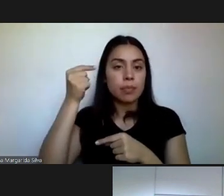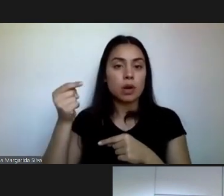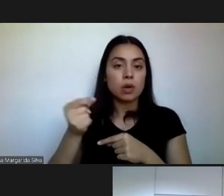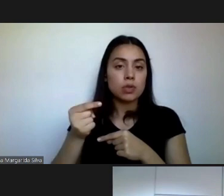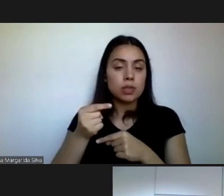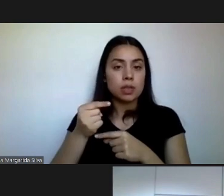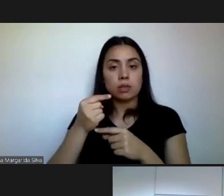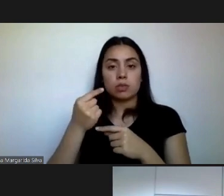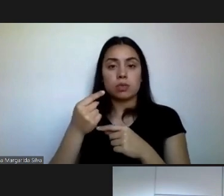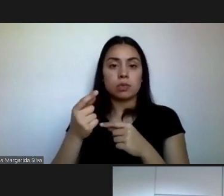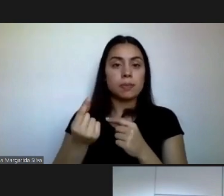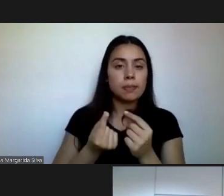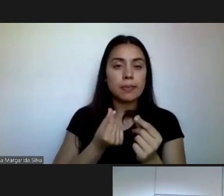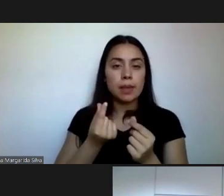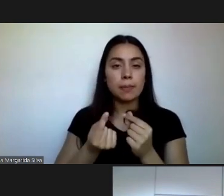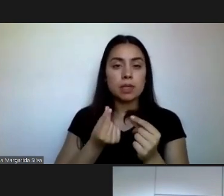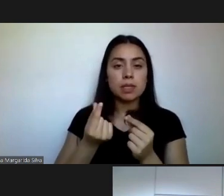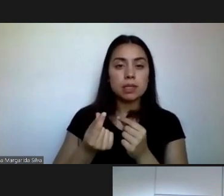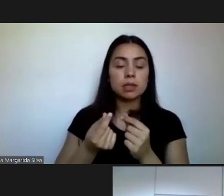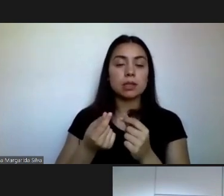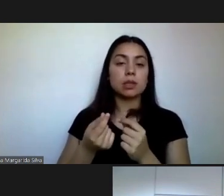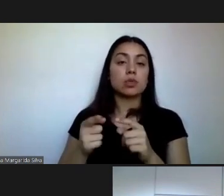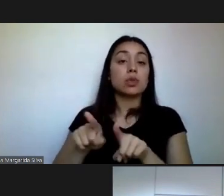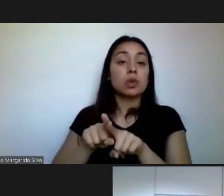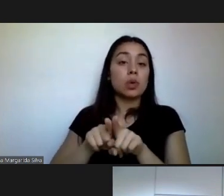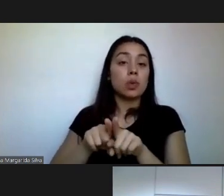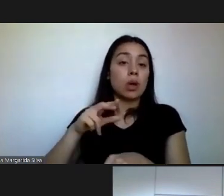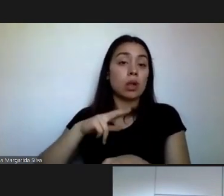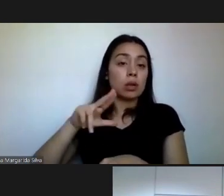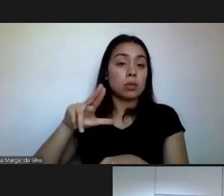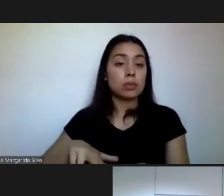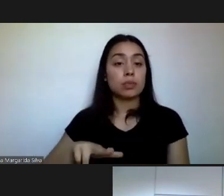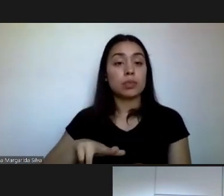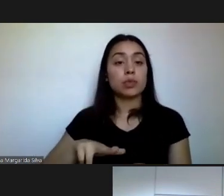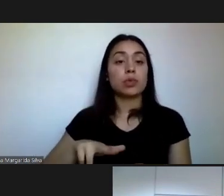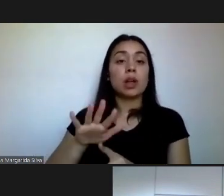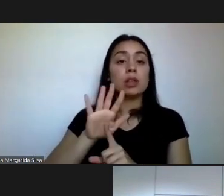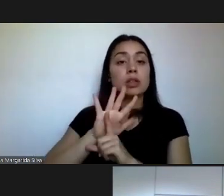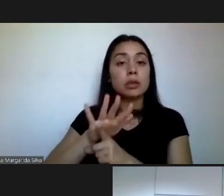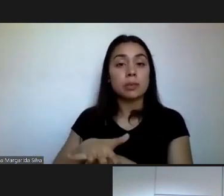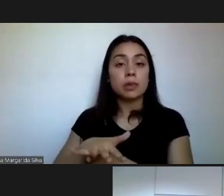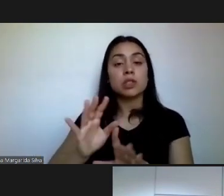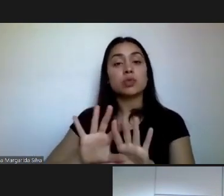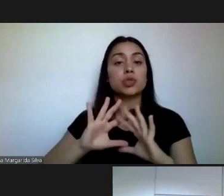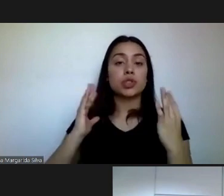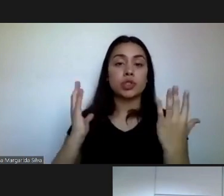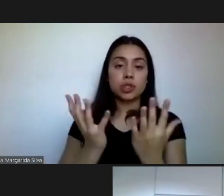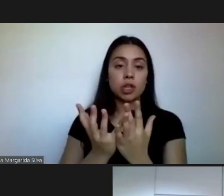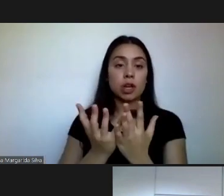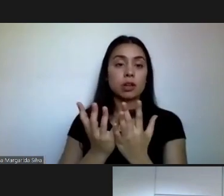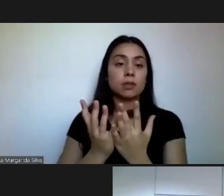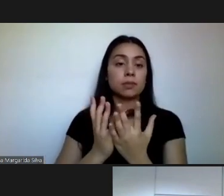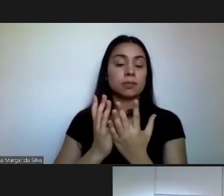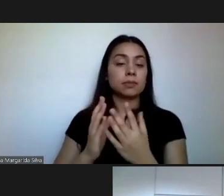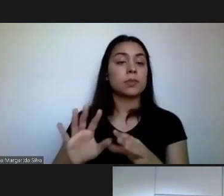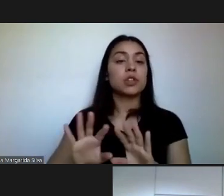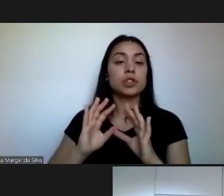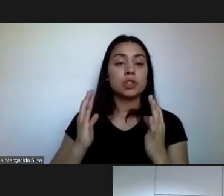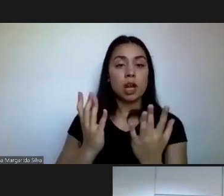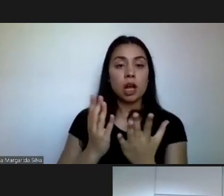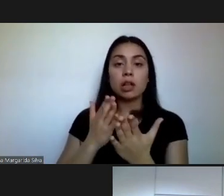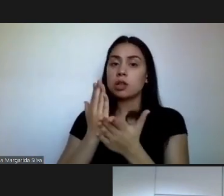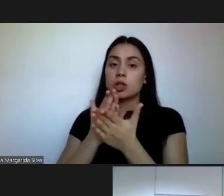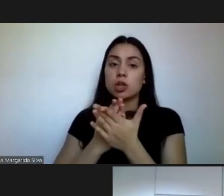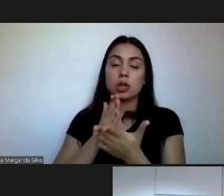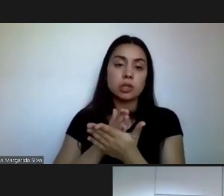semelhante e, portanto, começam a ter acesso à informação que não é restrita à sua cidade, não é à sua escola, acabam por ter este potencial